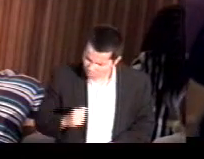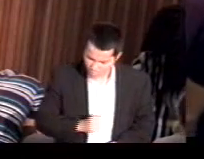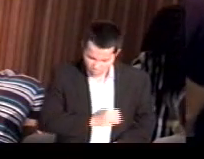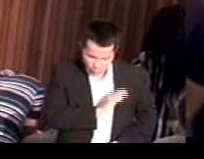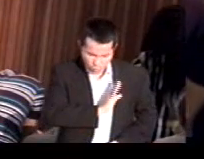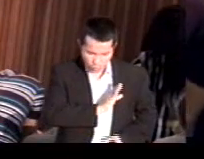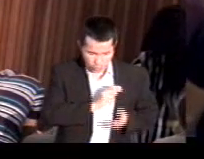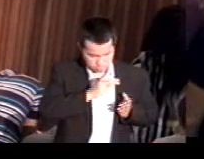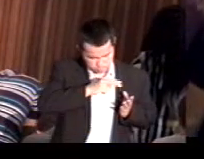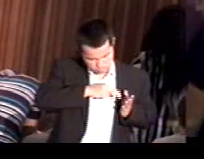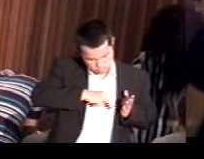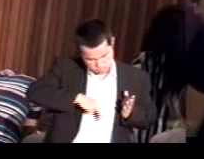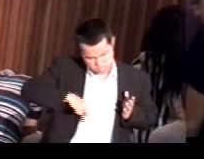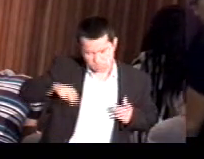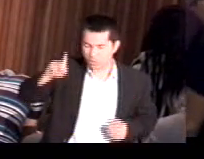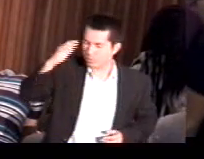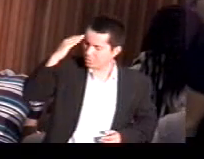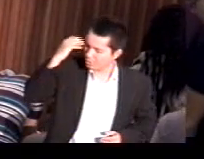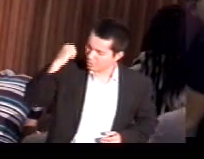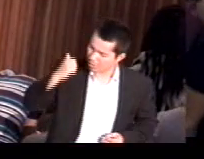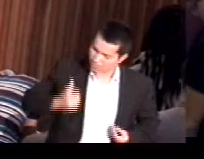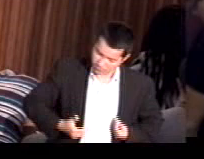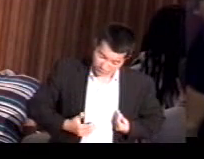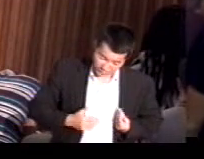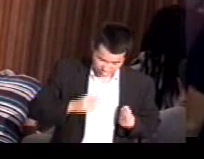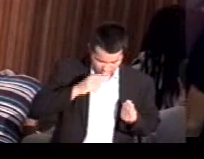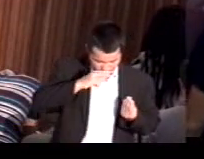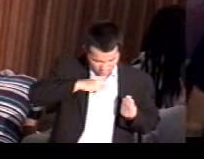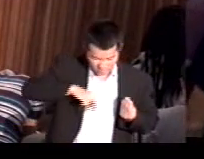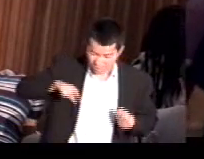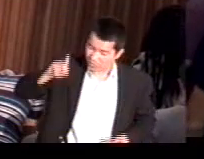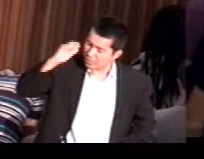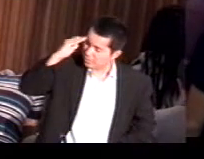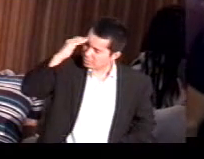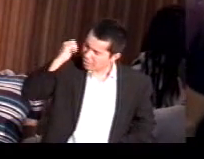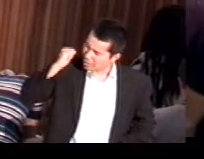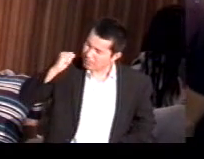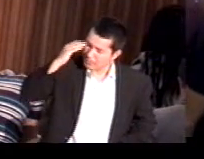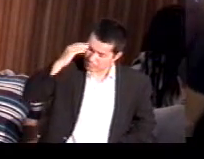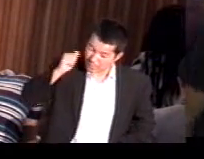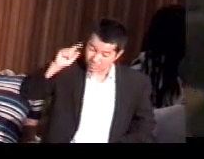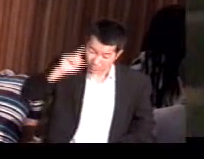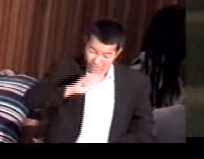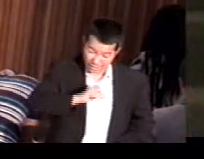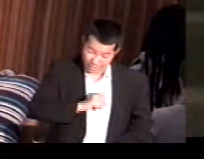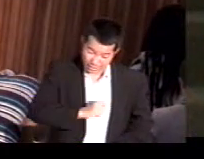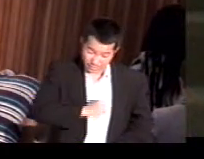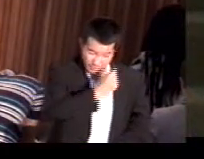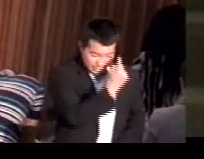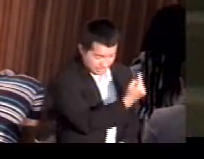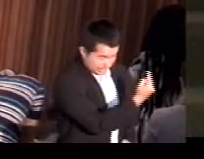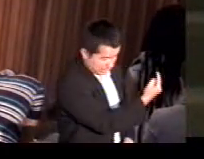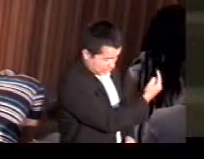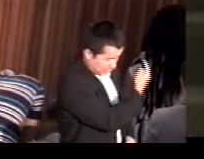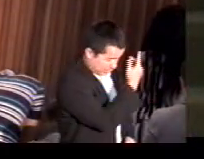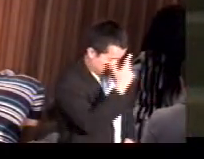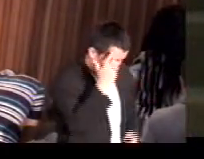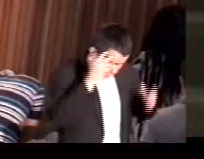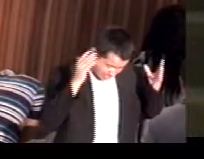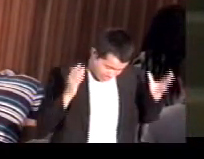Eu sei o quanto o Senhor ama, e sei quantas vezes o Senhor já